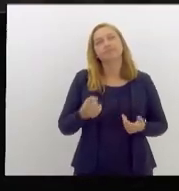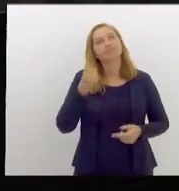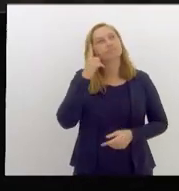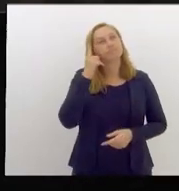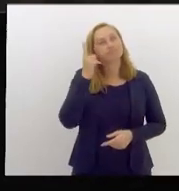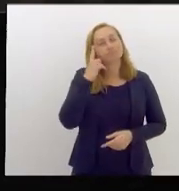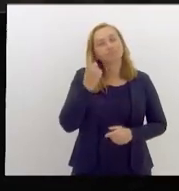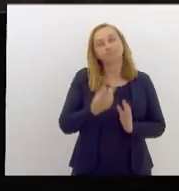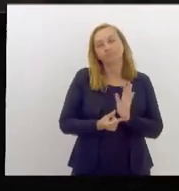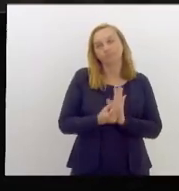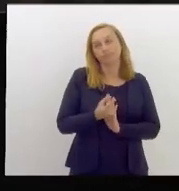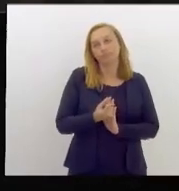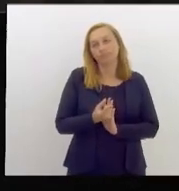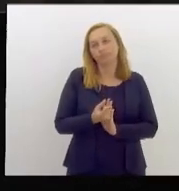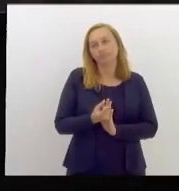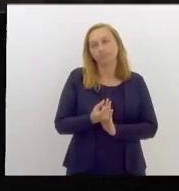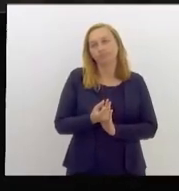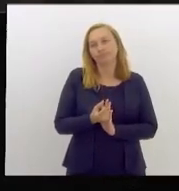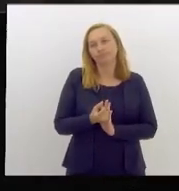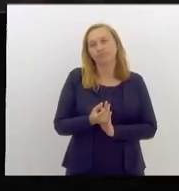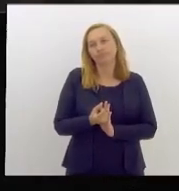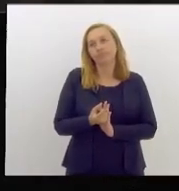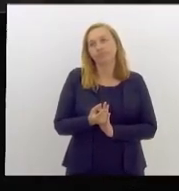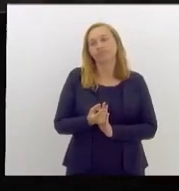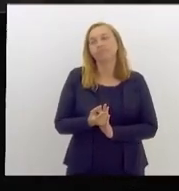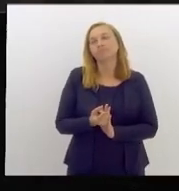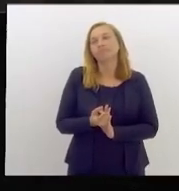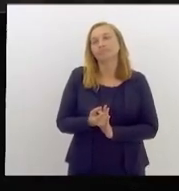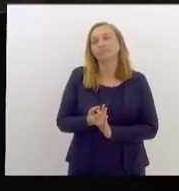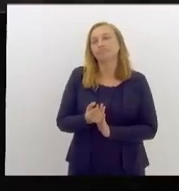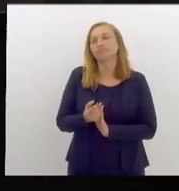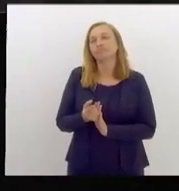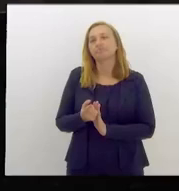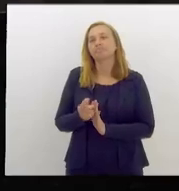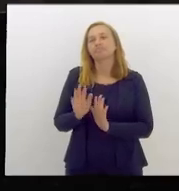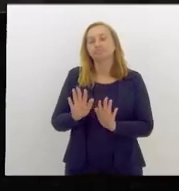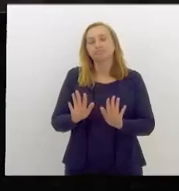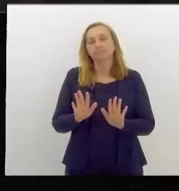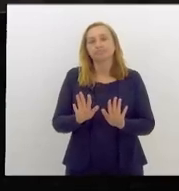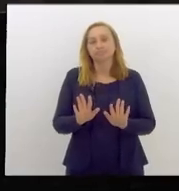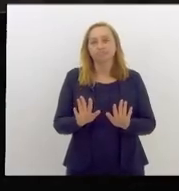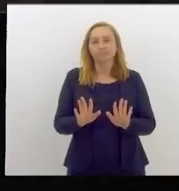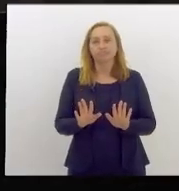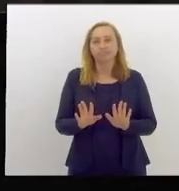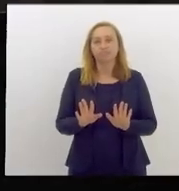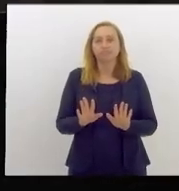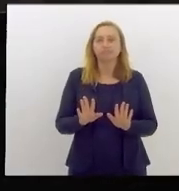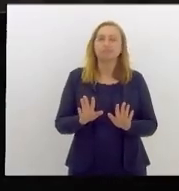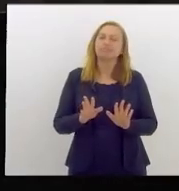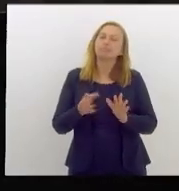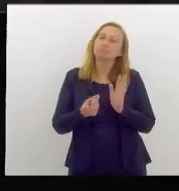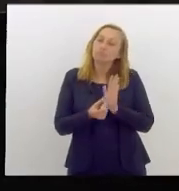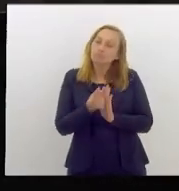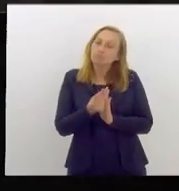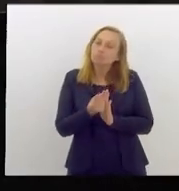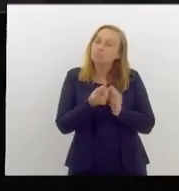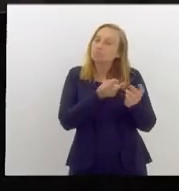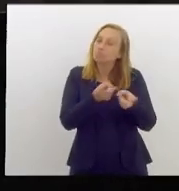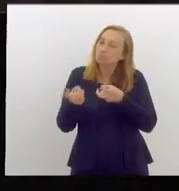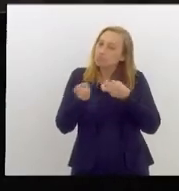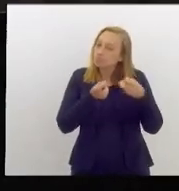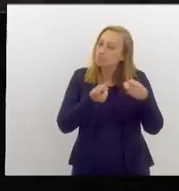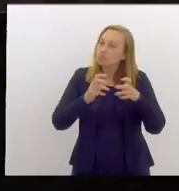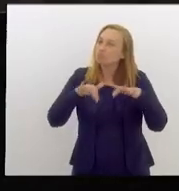que o orçamento é uma peça de ficção é importante que através do orçamento a gente consegue identificar